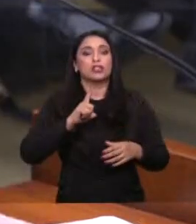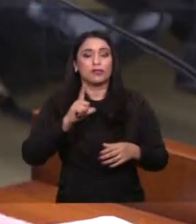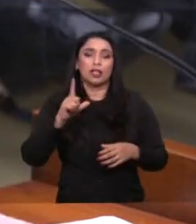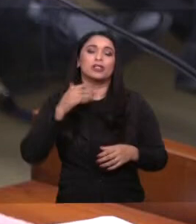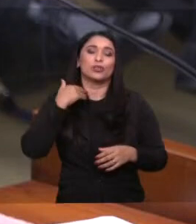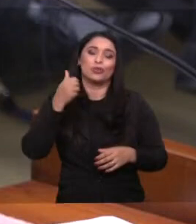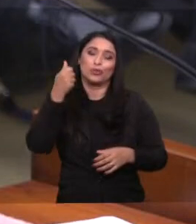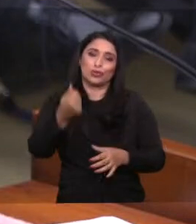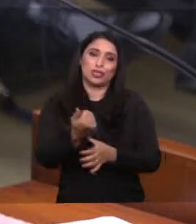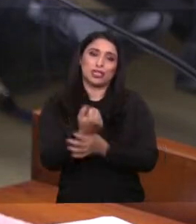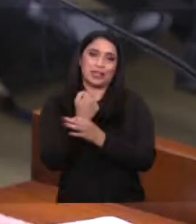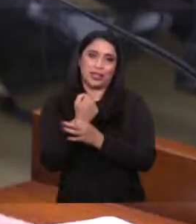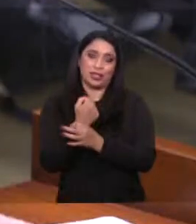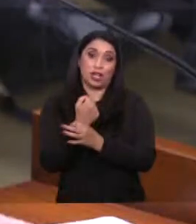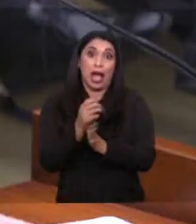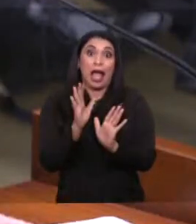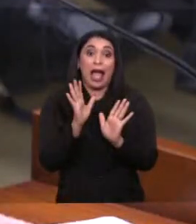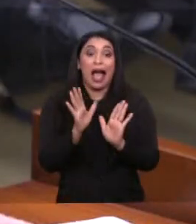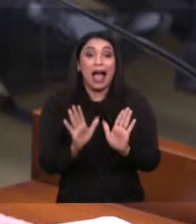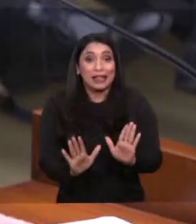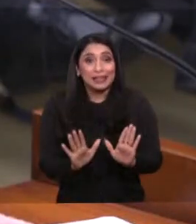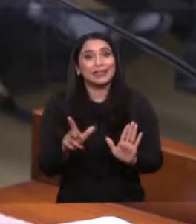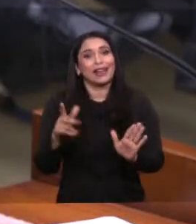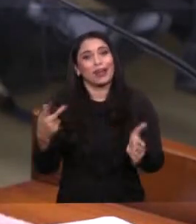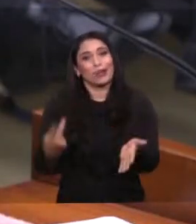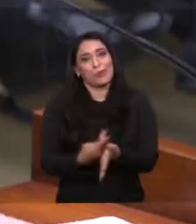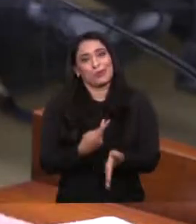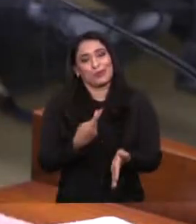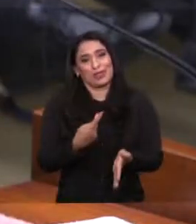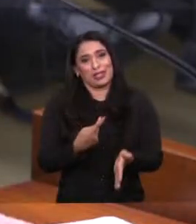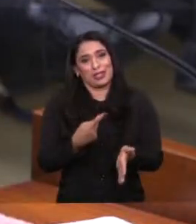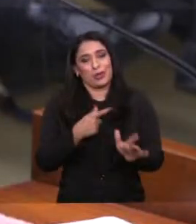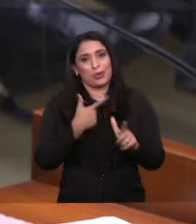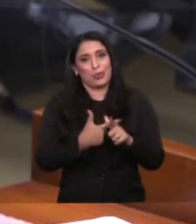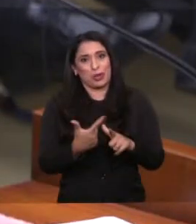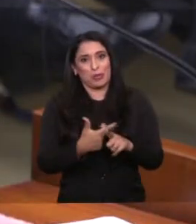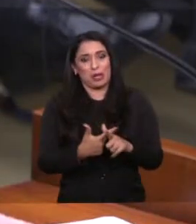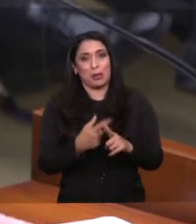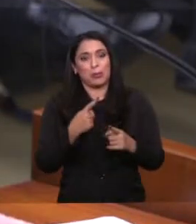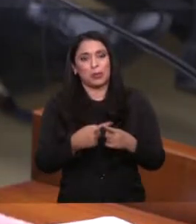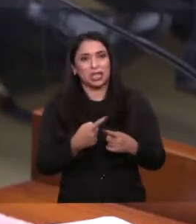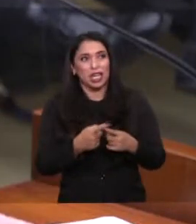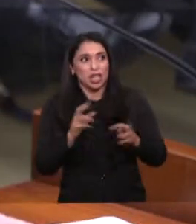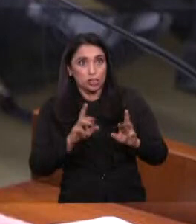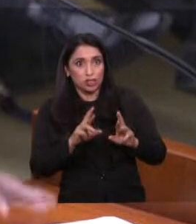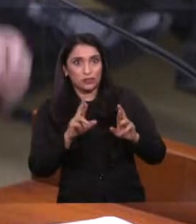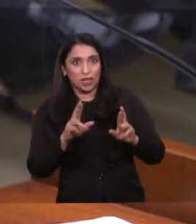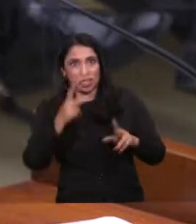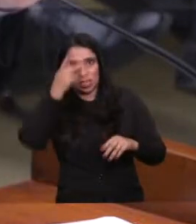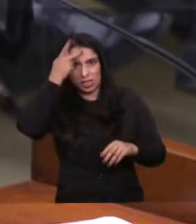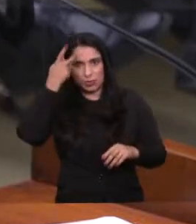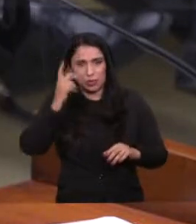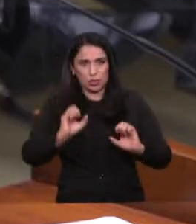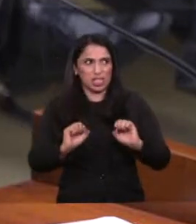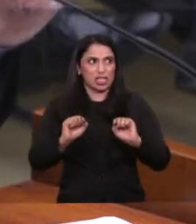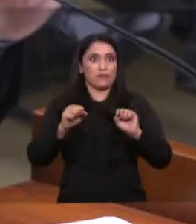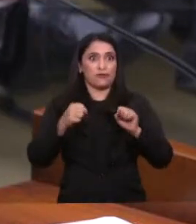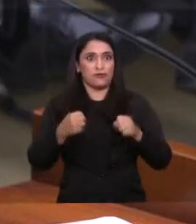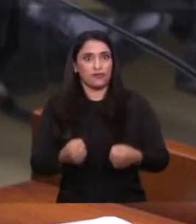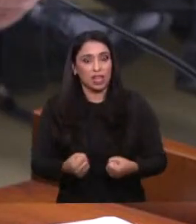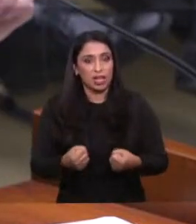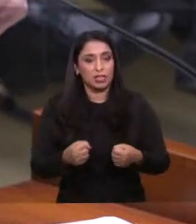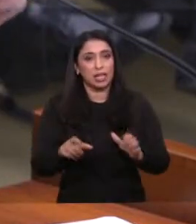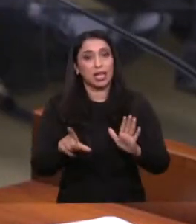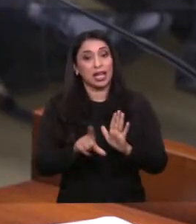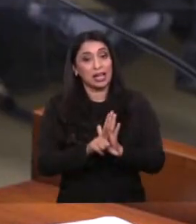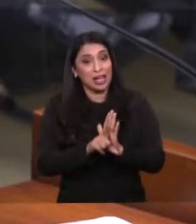surgiu o problema. Porque o modelo previsto, ao contrário do que dizem os defensores da lei, não se restringiu